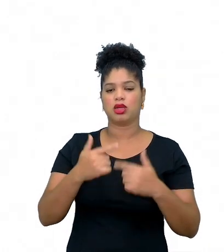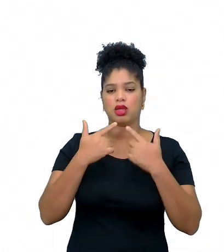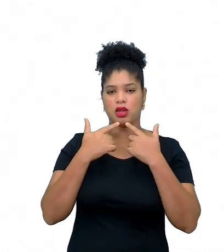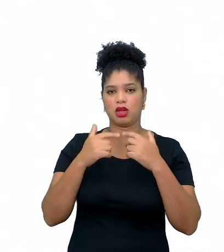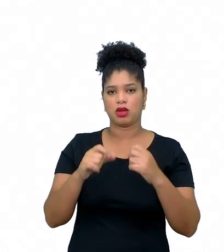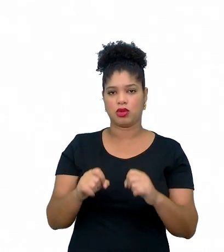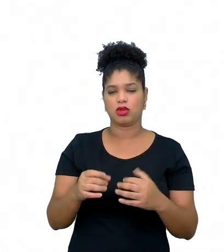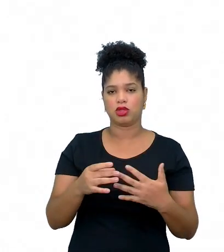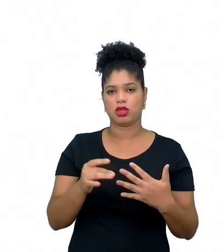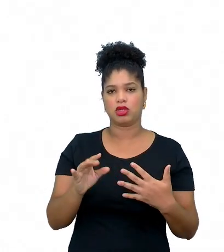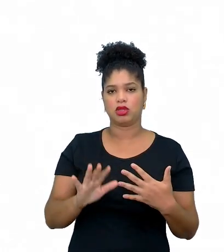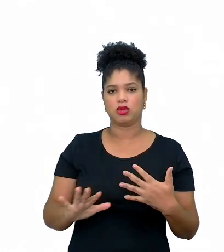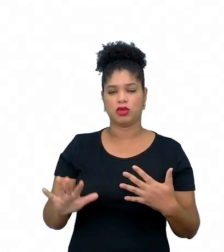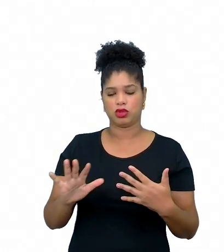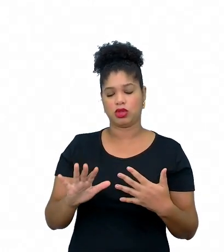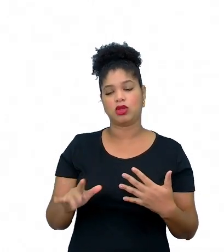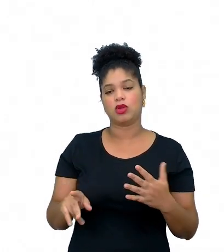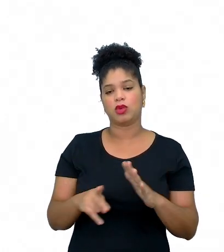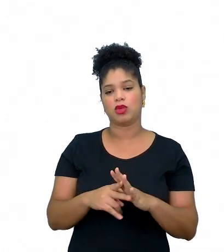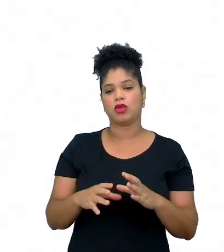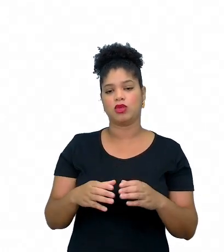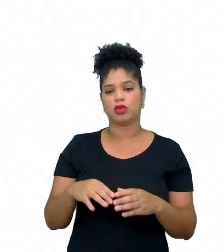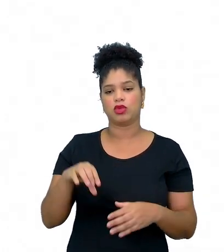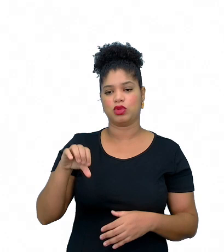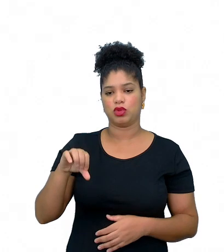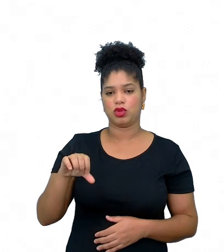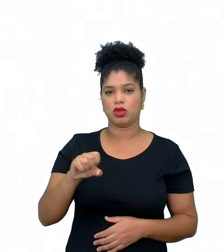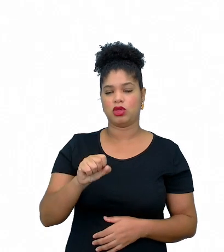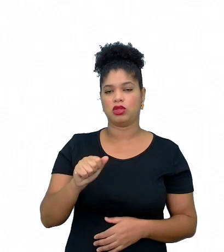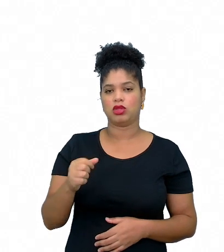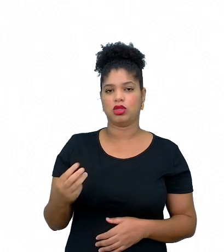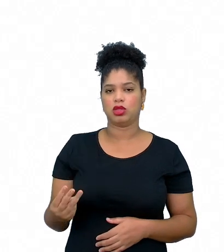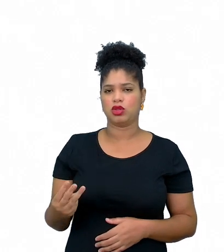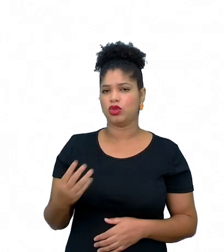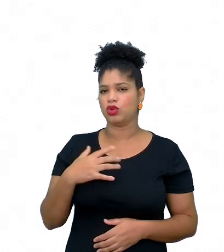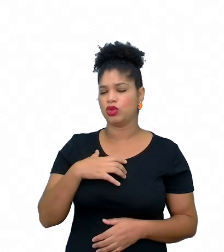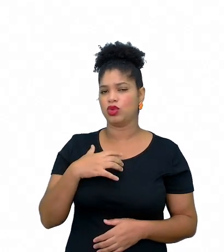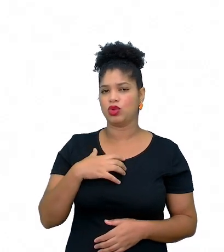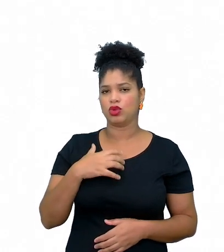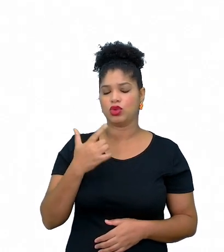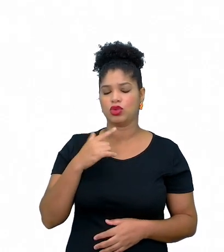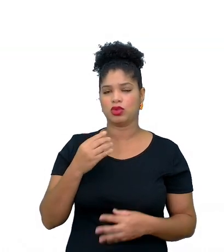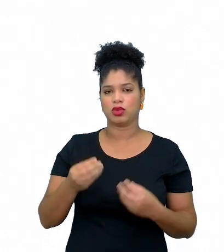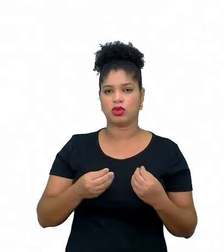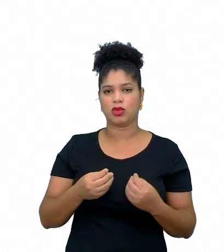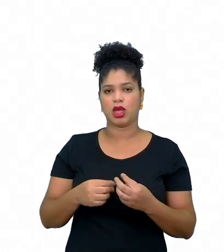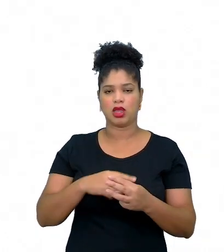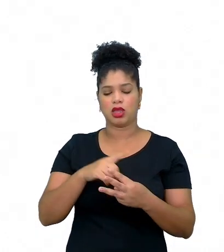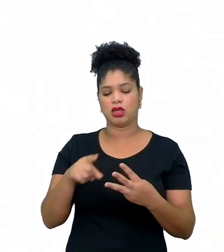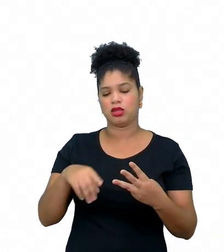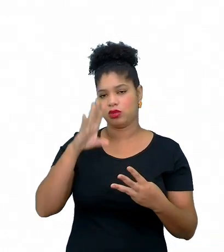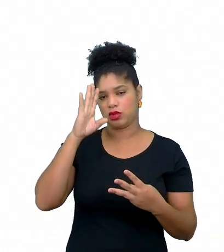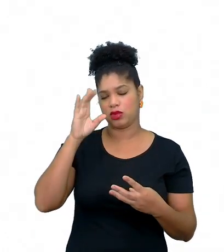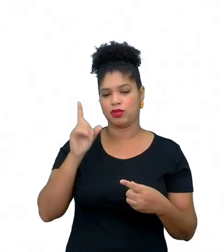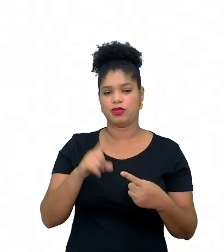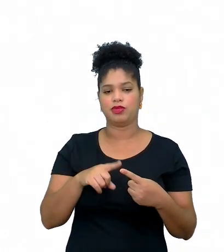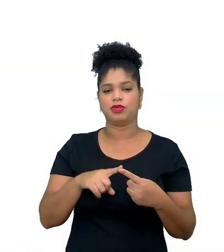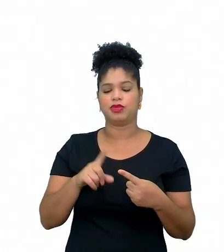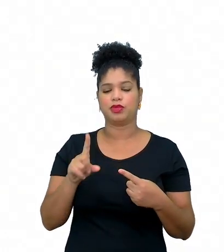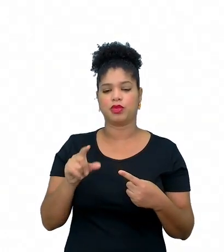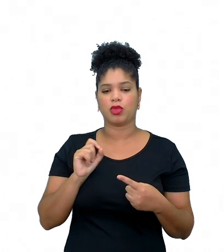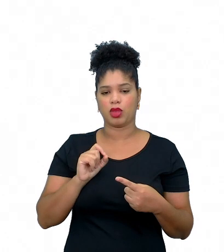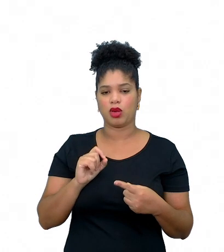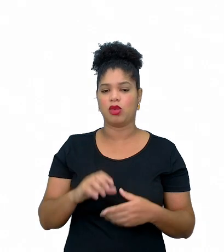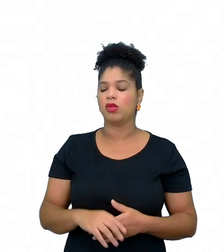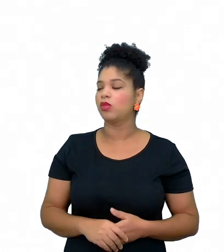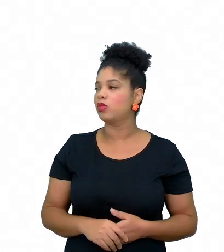e semiótica no 9º ano da SA3? De 3 formas, basicamente. A primeira é levar